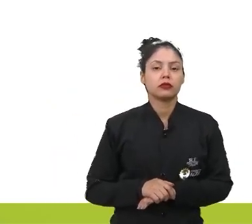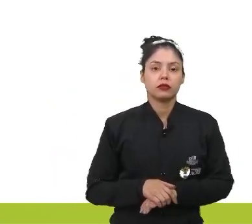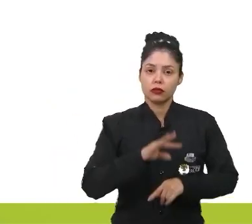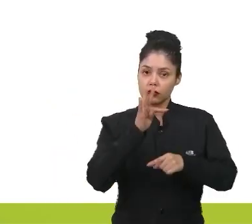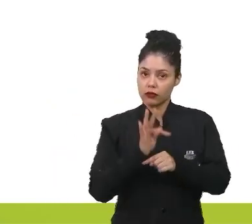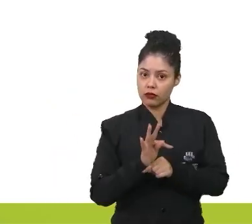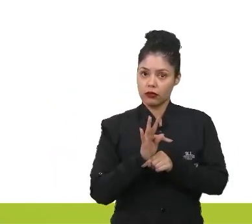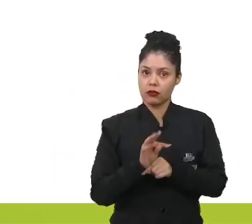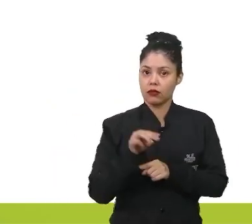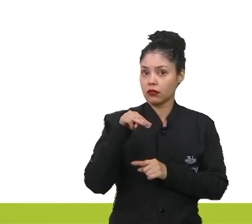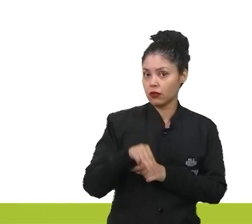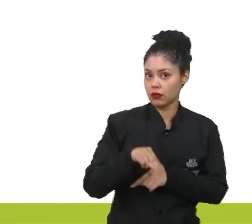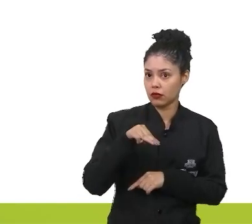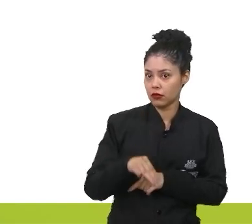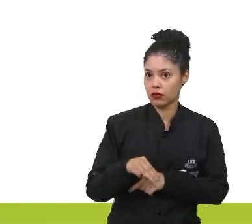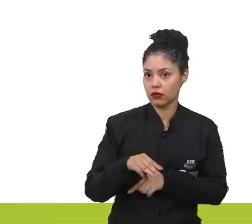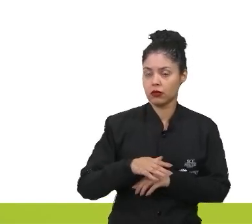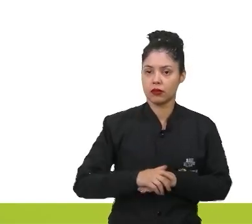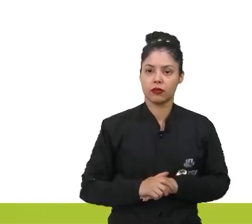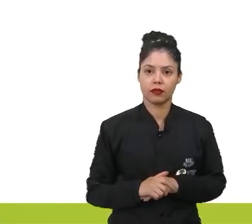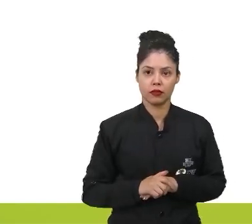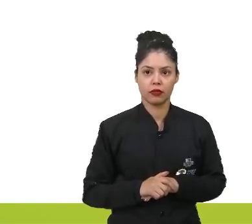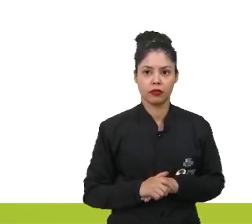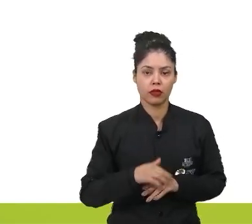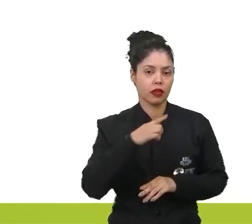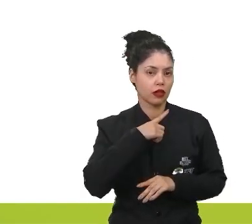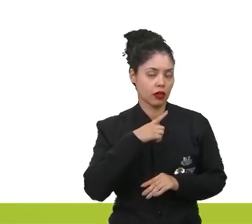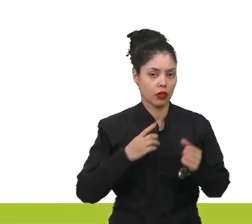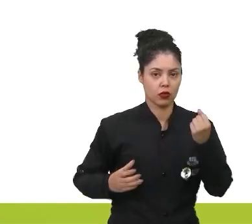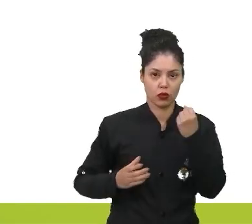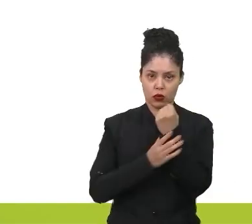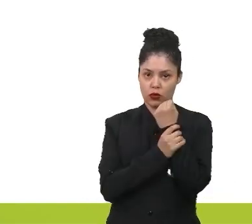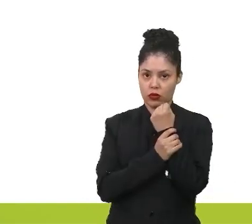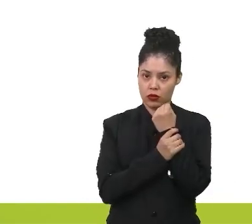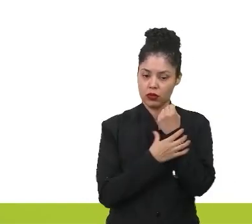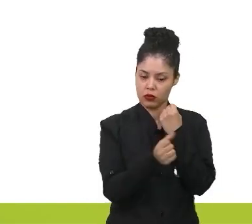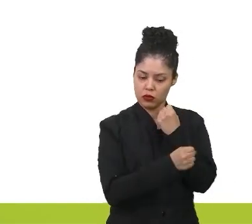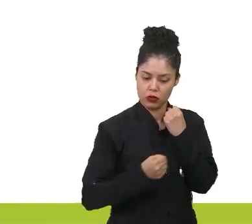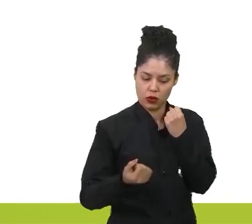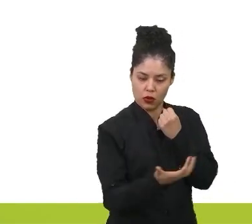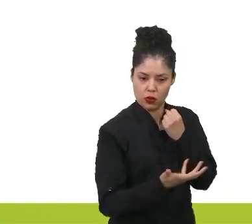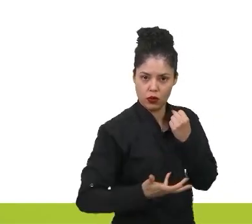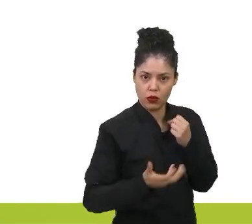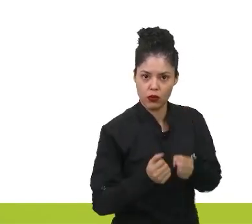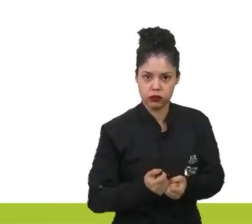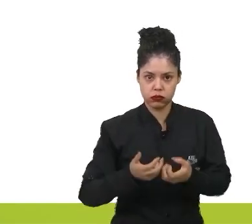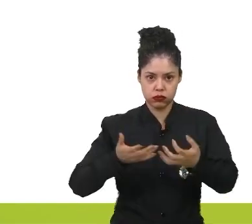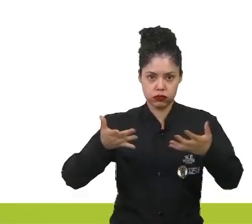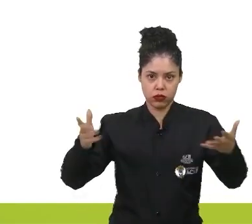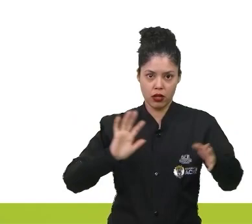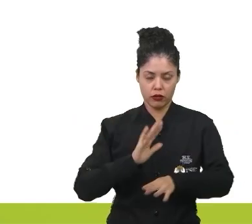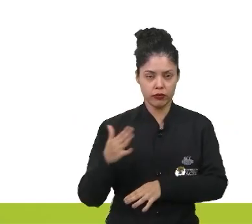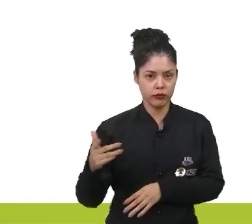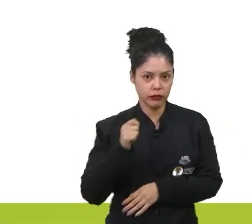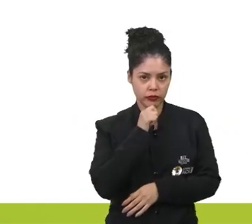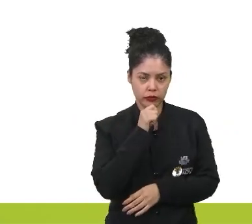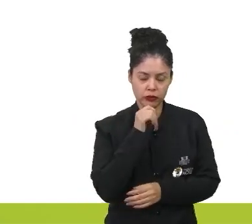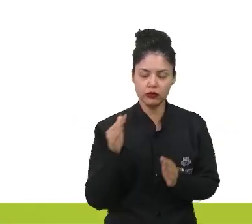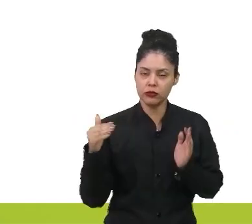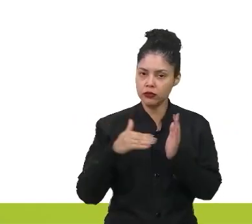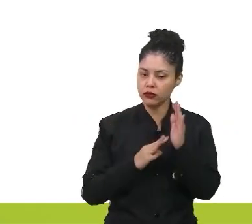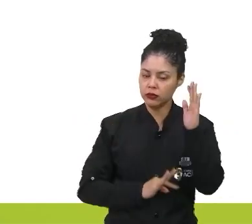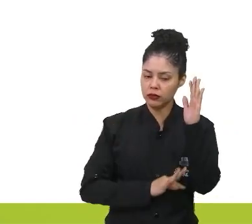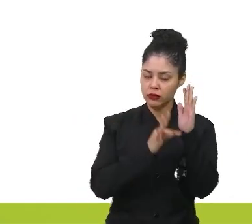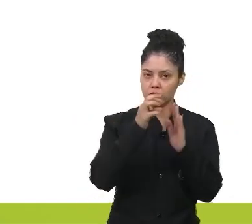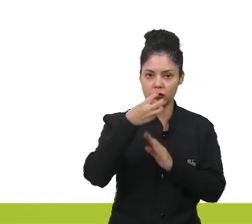em minutos, por motivo de segurança, a trava do forno só é liberada para abertura quando o forno atingir a temperatura